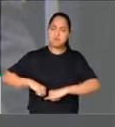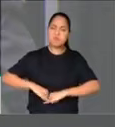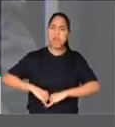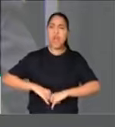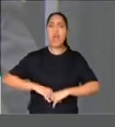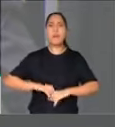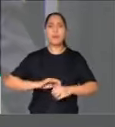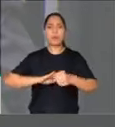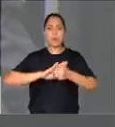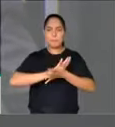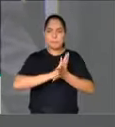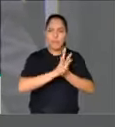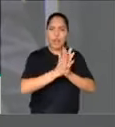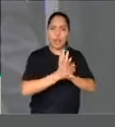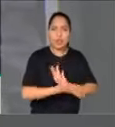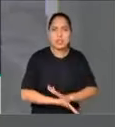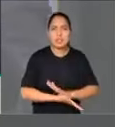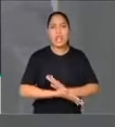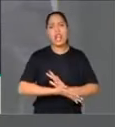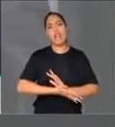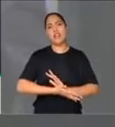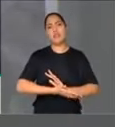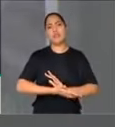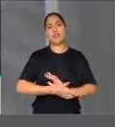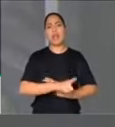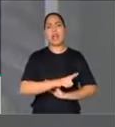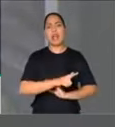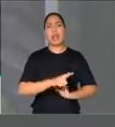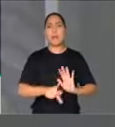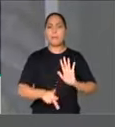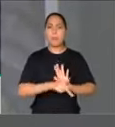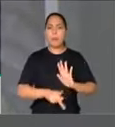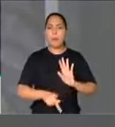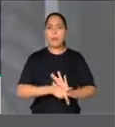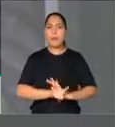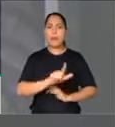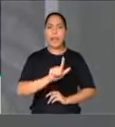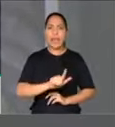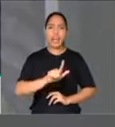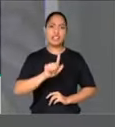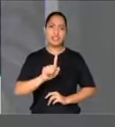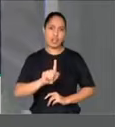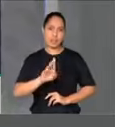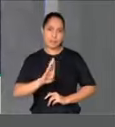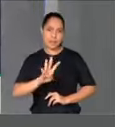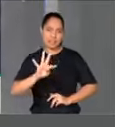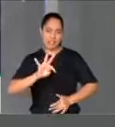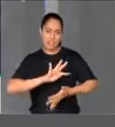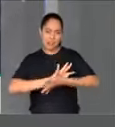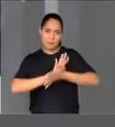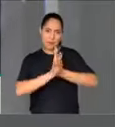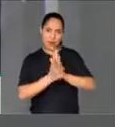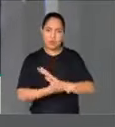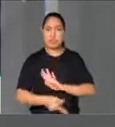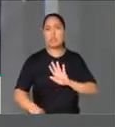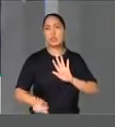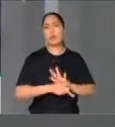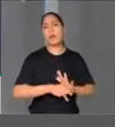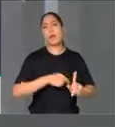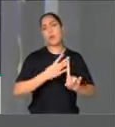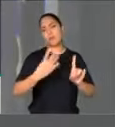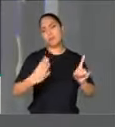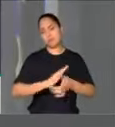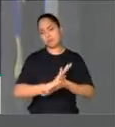LGBTfobia nas suas bases. Vocês foram perseguidas, vocês foram maltratadas, vocês foram perseguidas por setores da